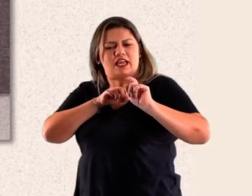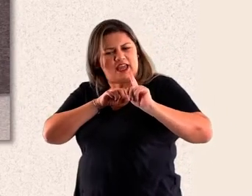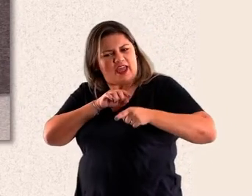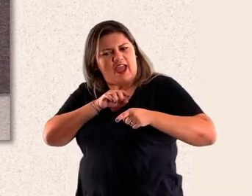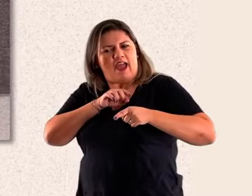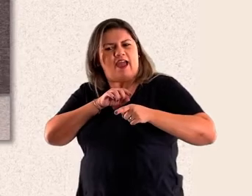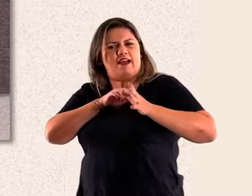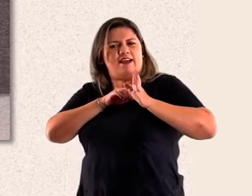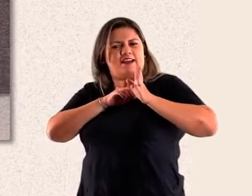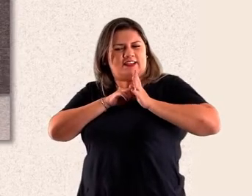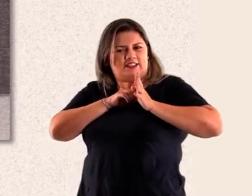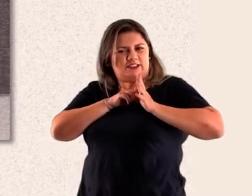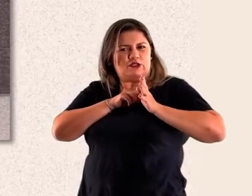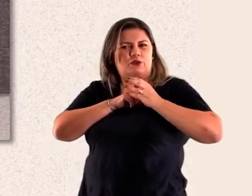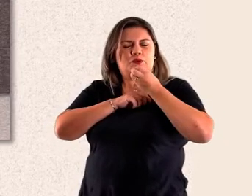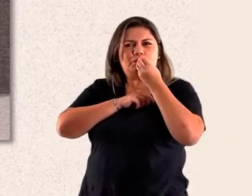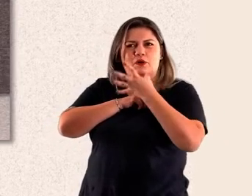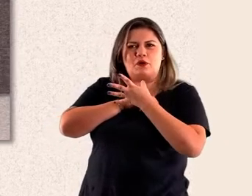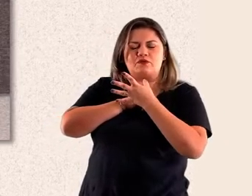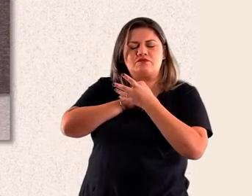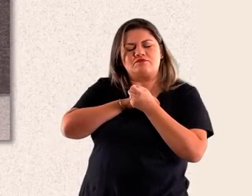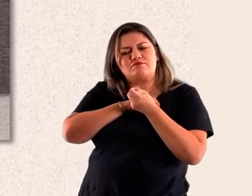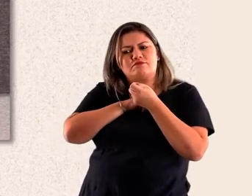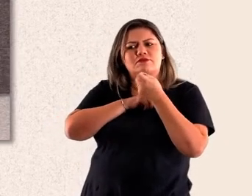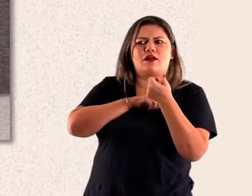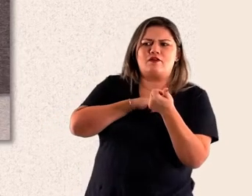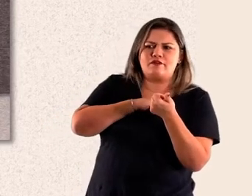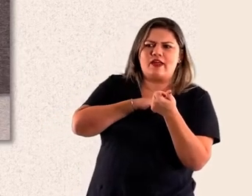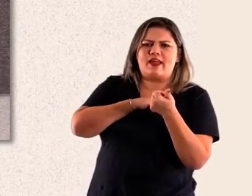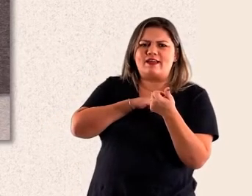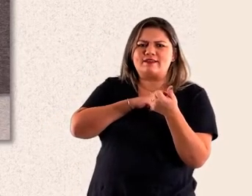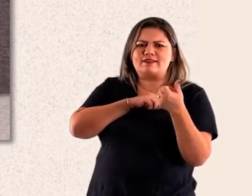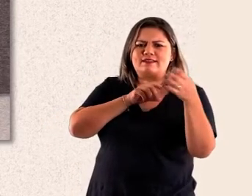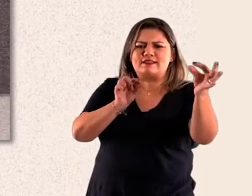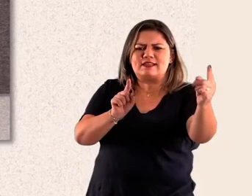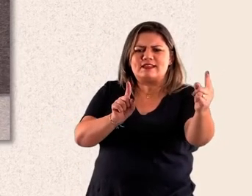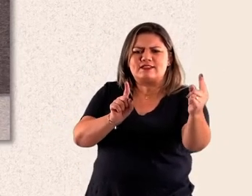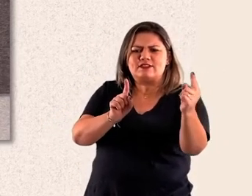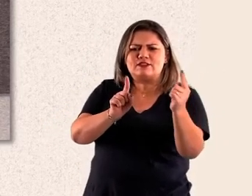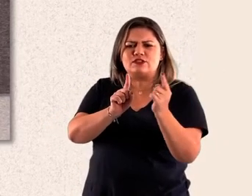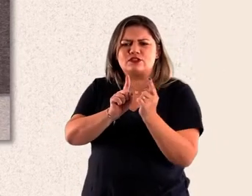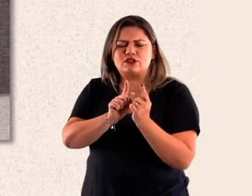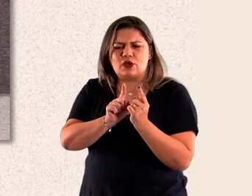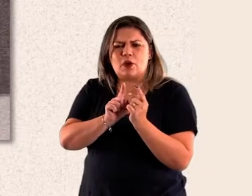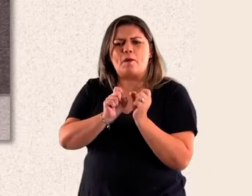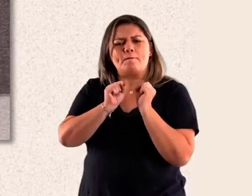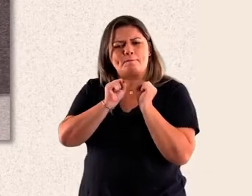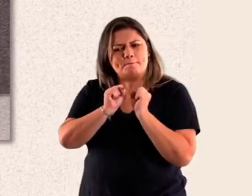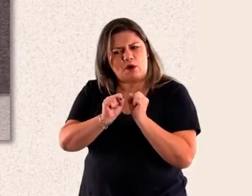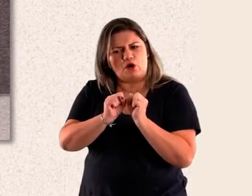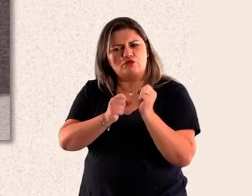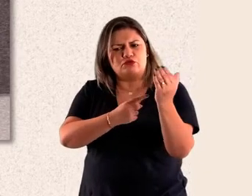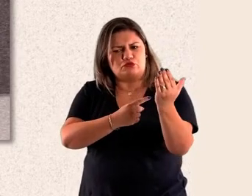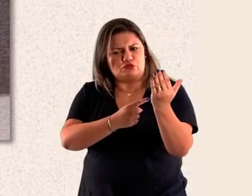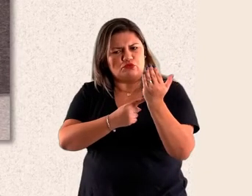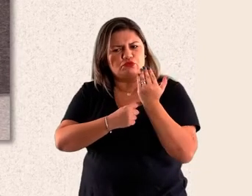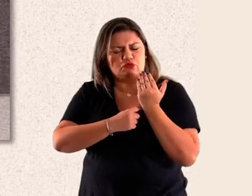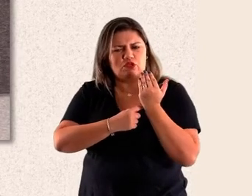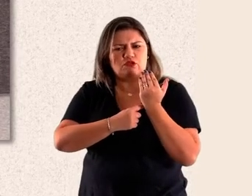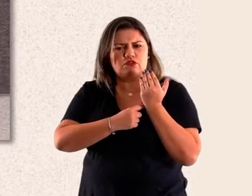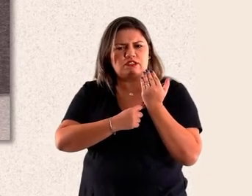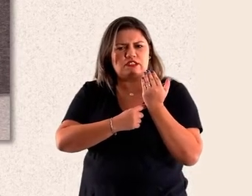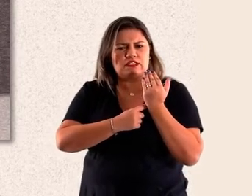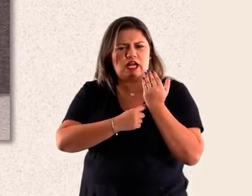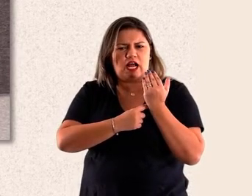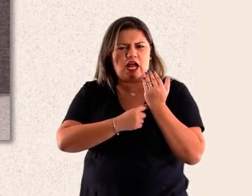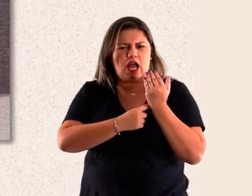a talvez essa aproximação possa nos ajudar Alimentar esse